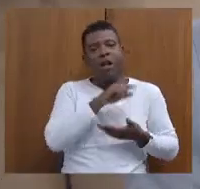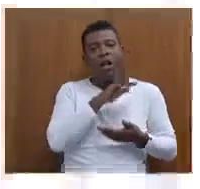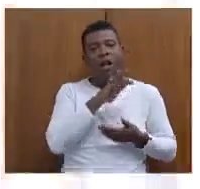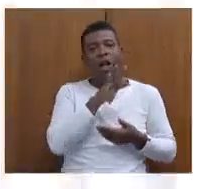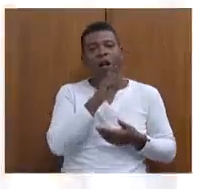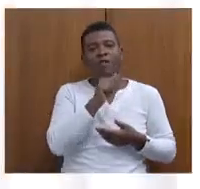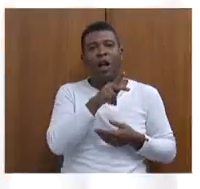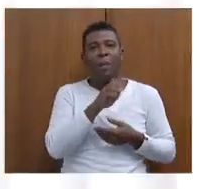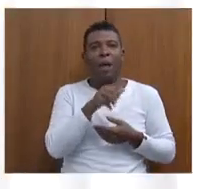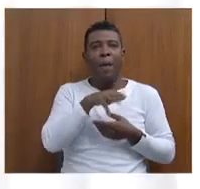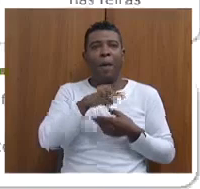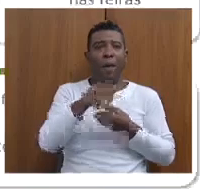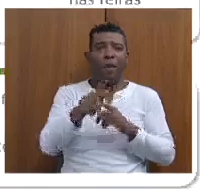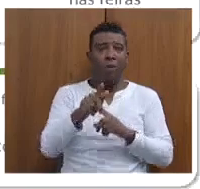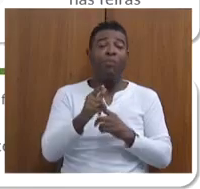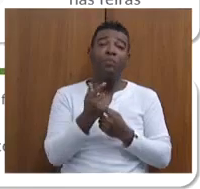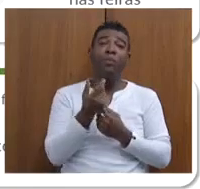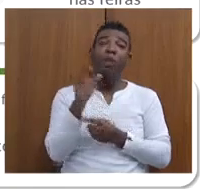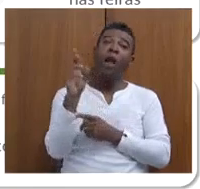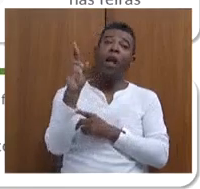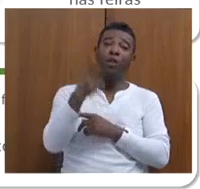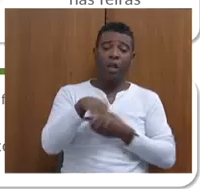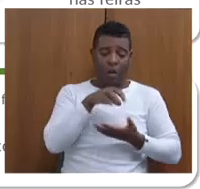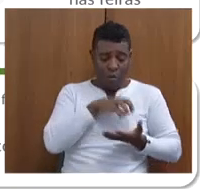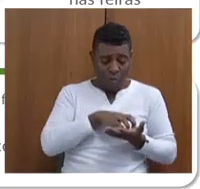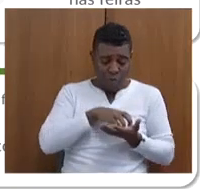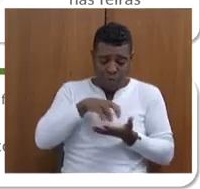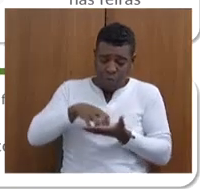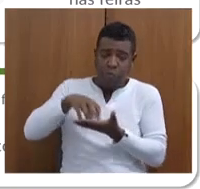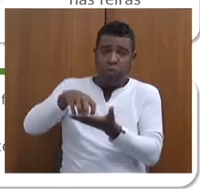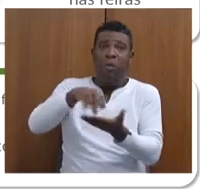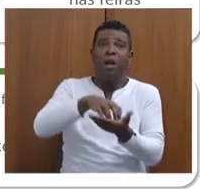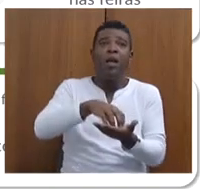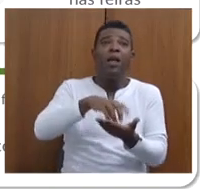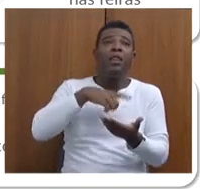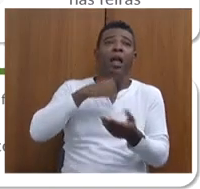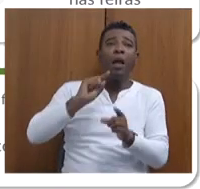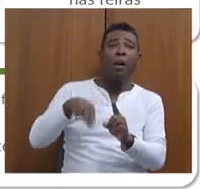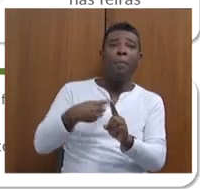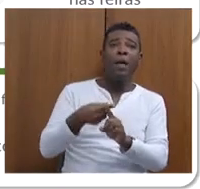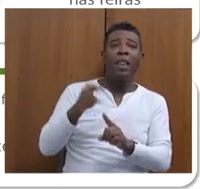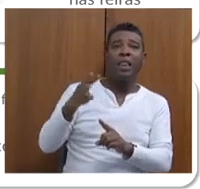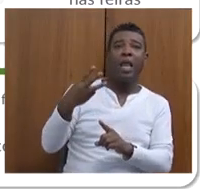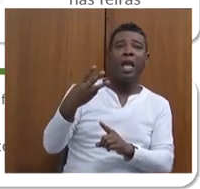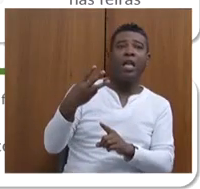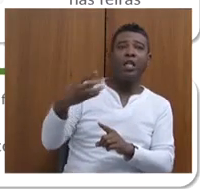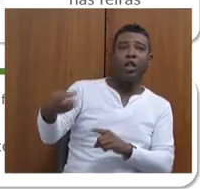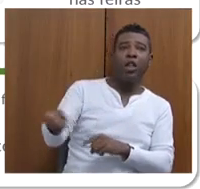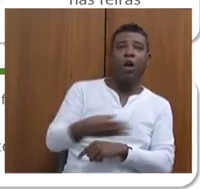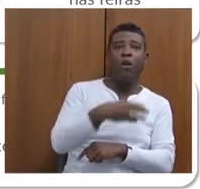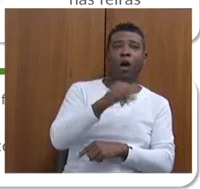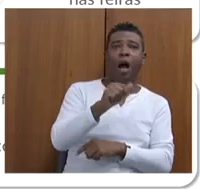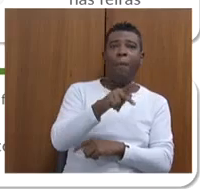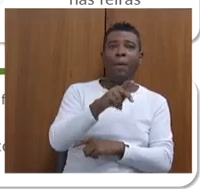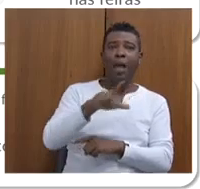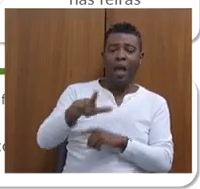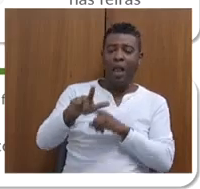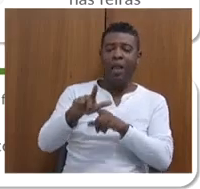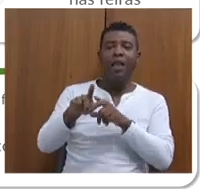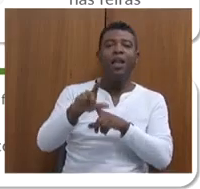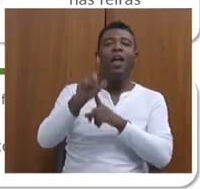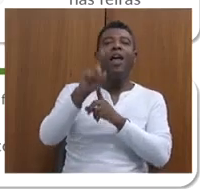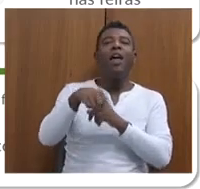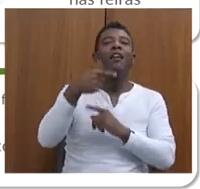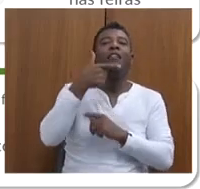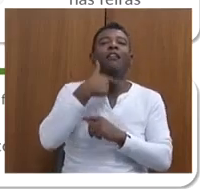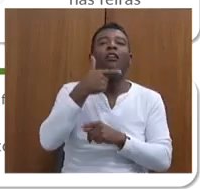resultado setoriais nós temos aí mais três novos a pls que é o queijo minas né de Caminho Novo em Juiz de Fora